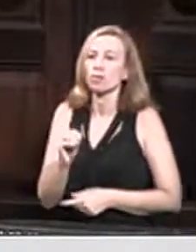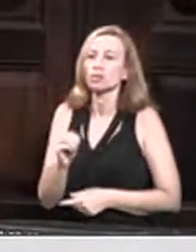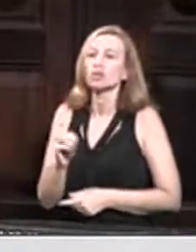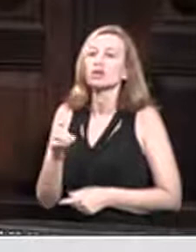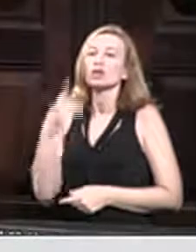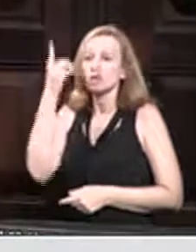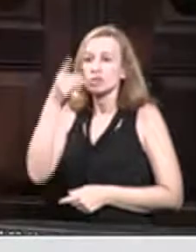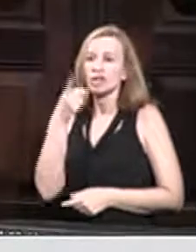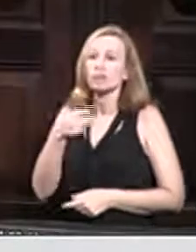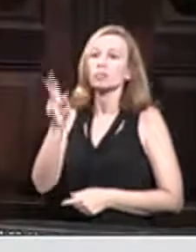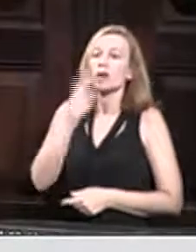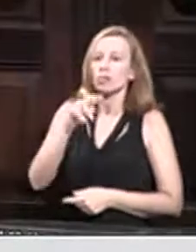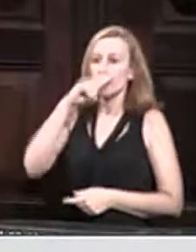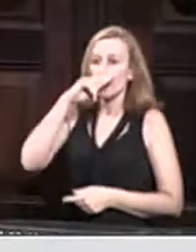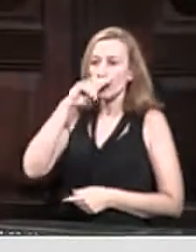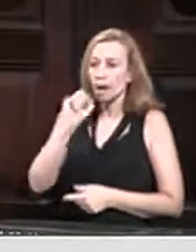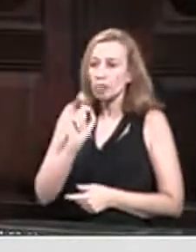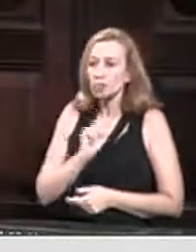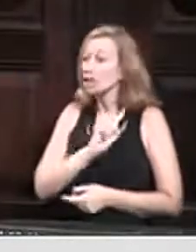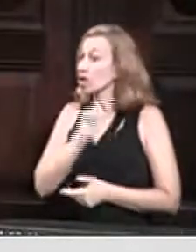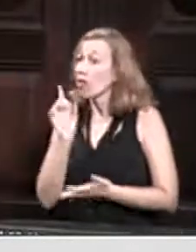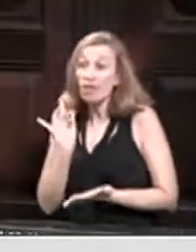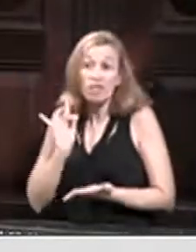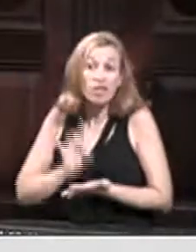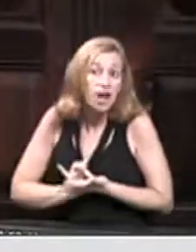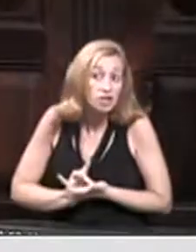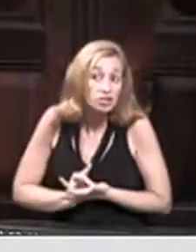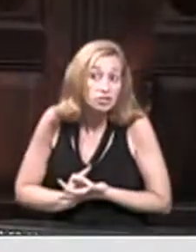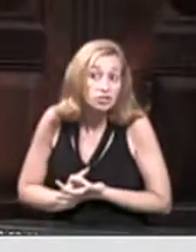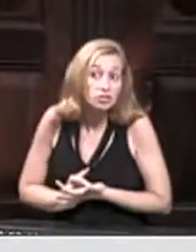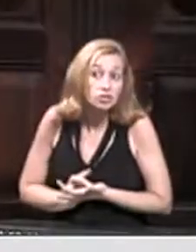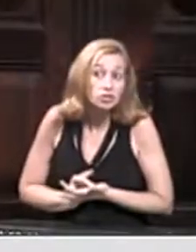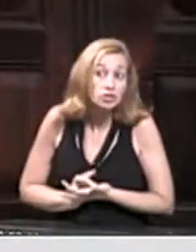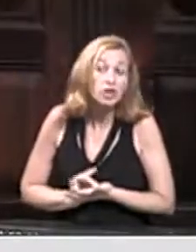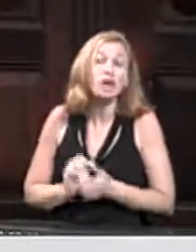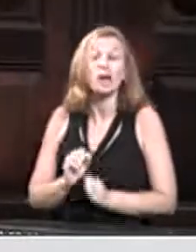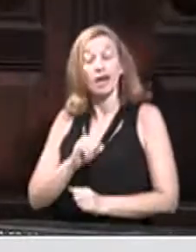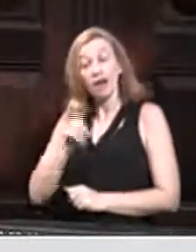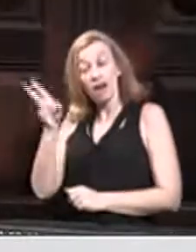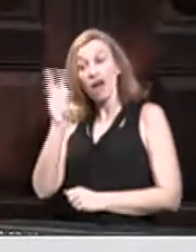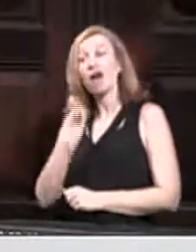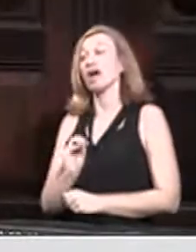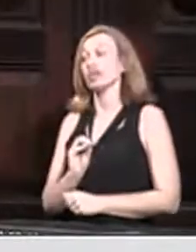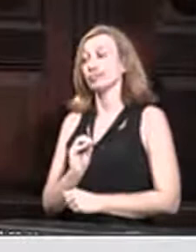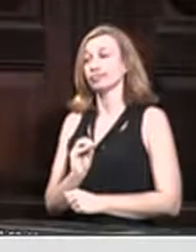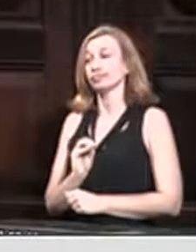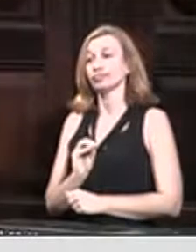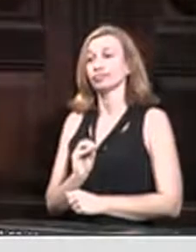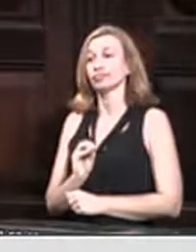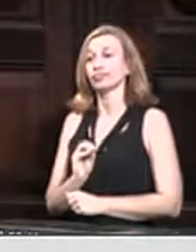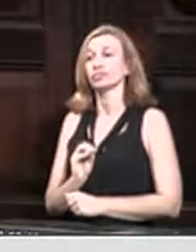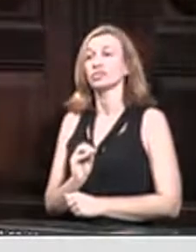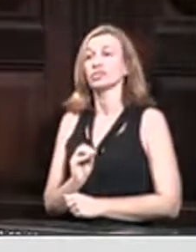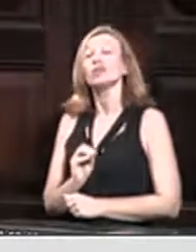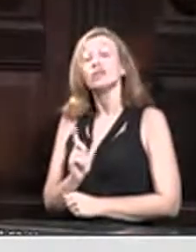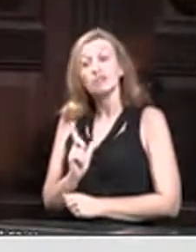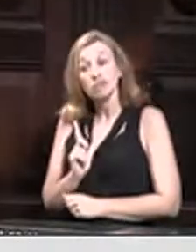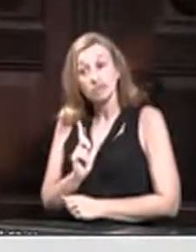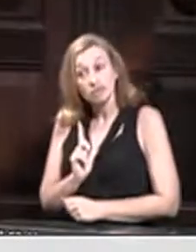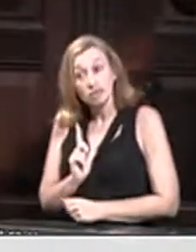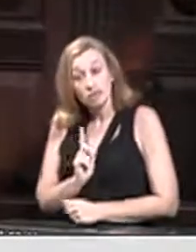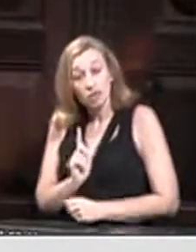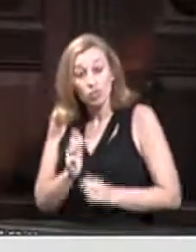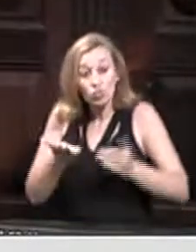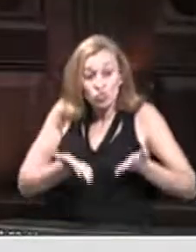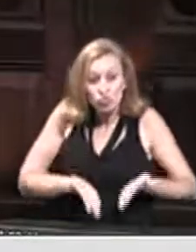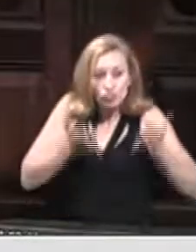O que não é verdade. É claro que há um